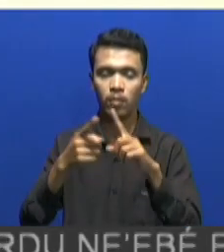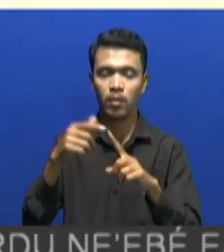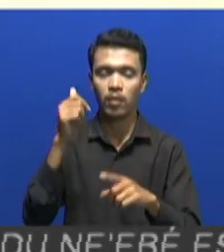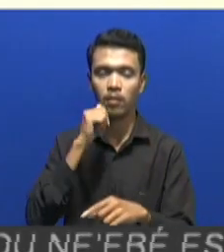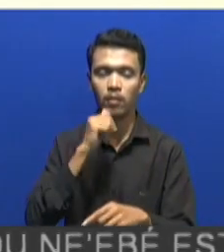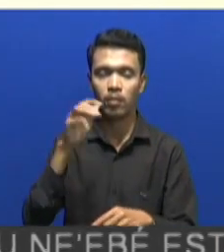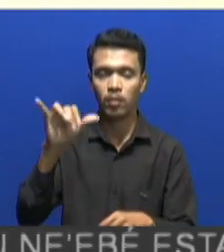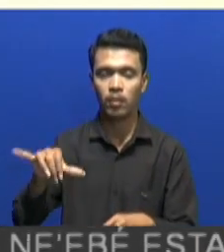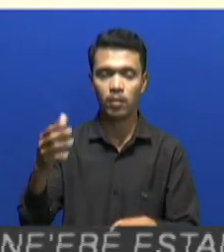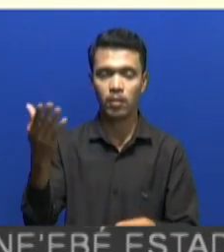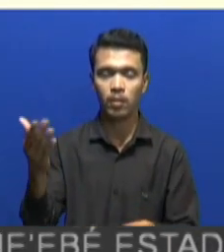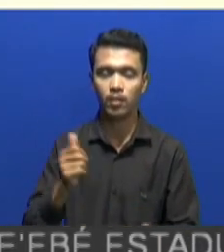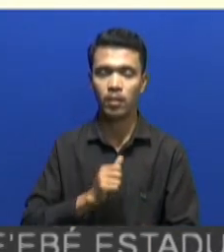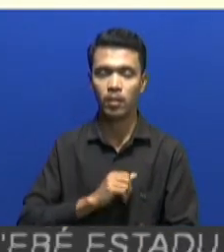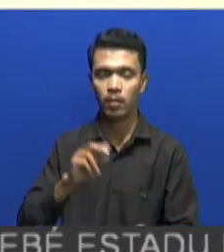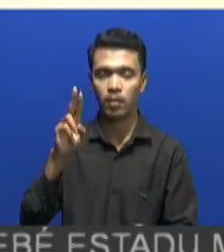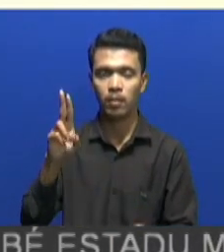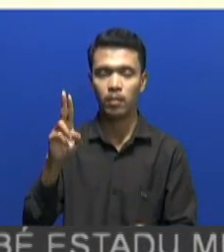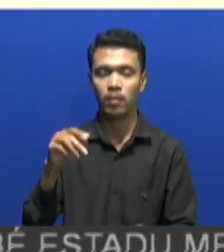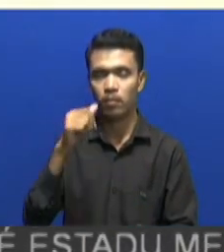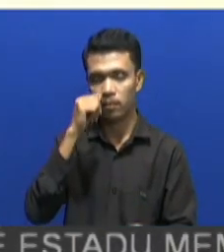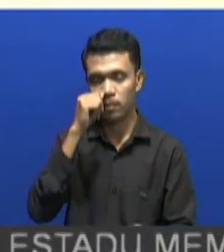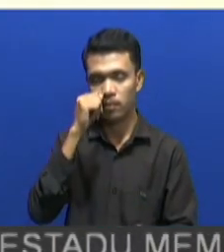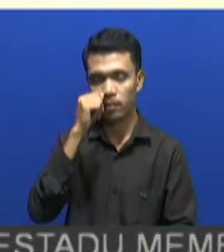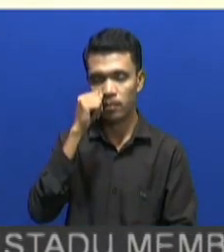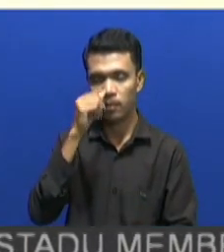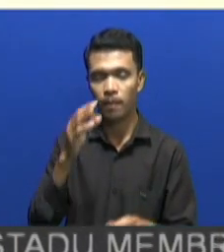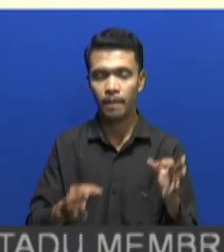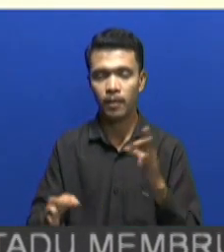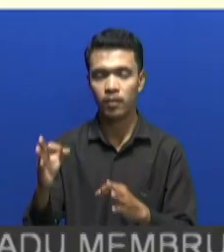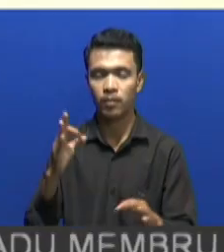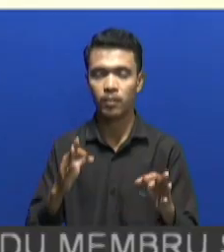Aileu, Lileu e a Sukulahai. E além de nós,